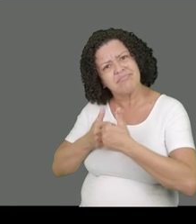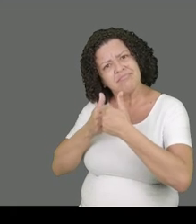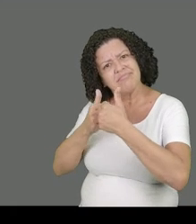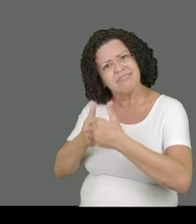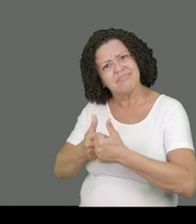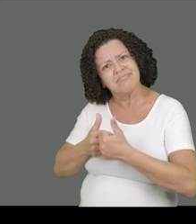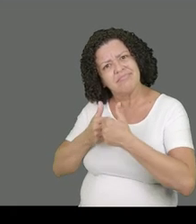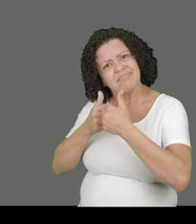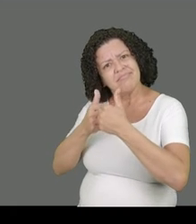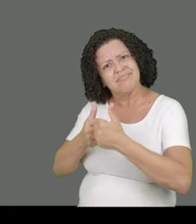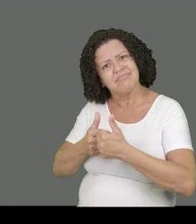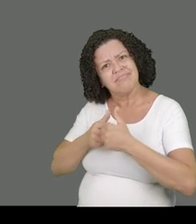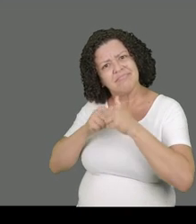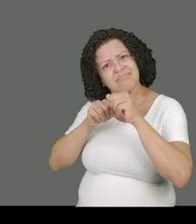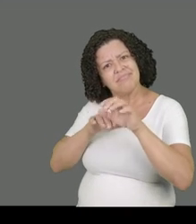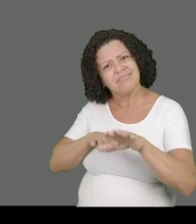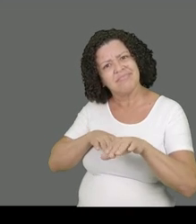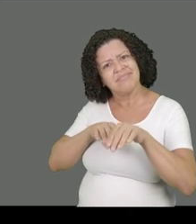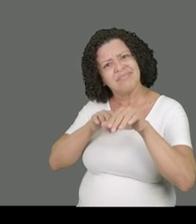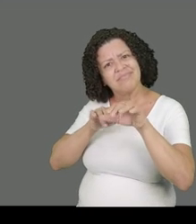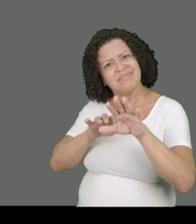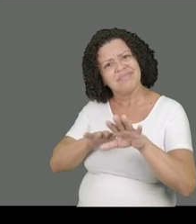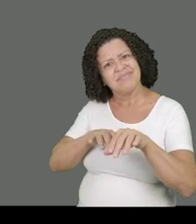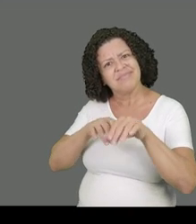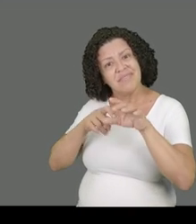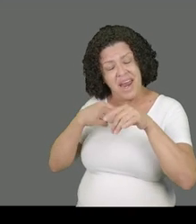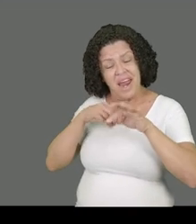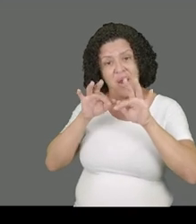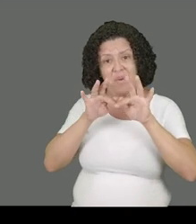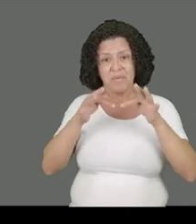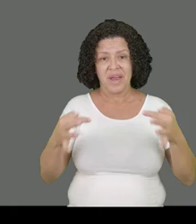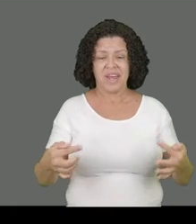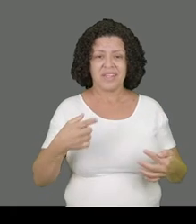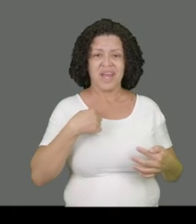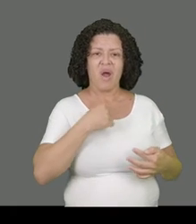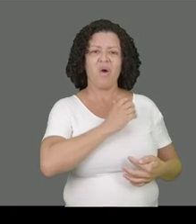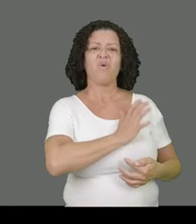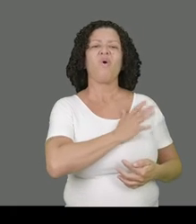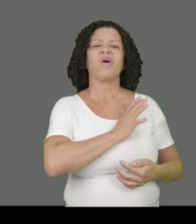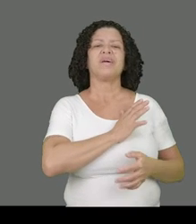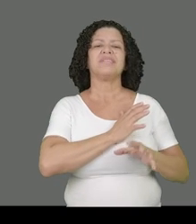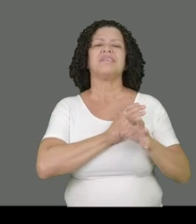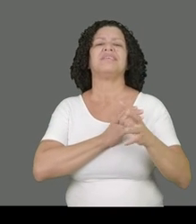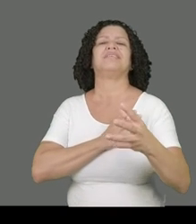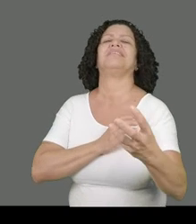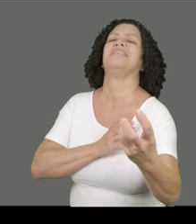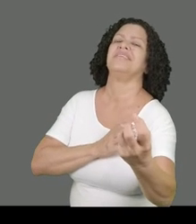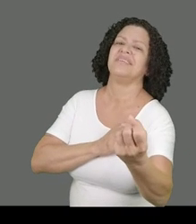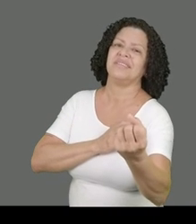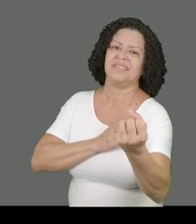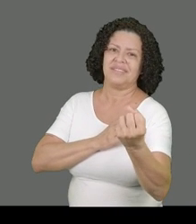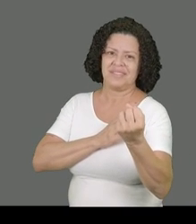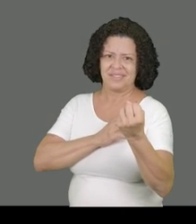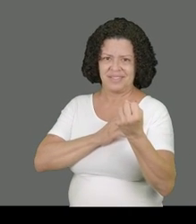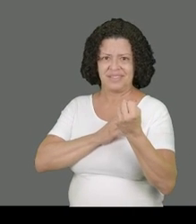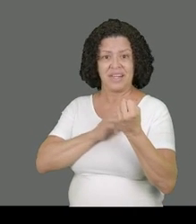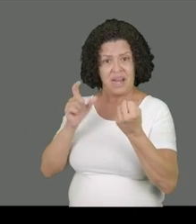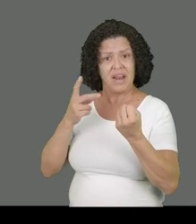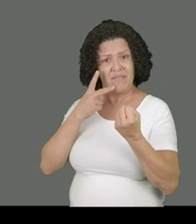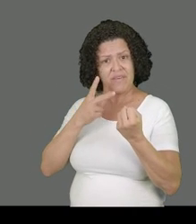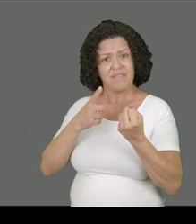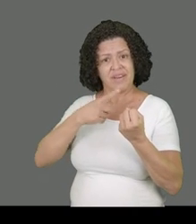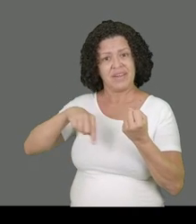sigo os comandos unidos do Alto Iluminado. E eu serenizo os corações aflitos.